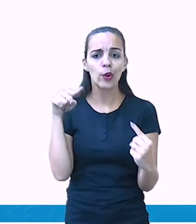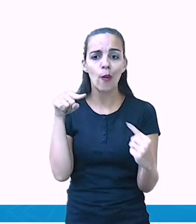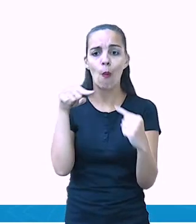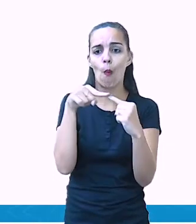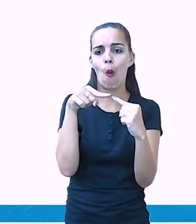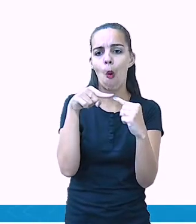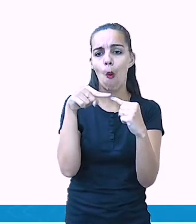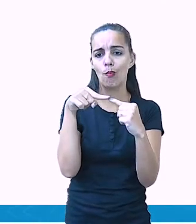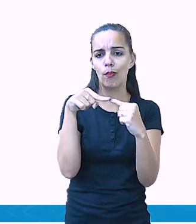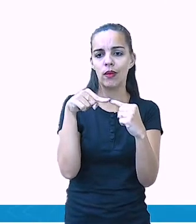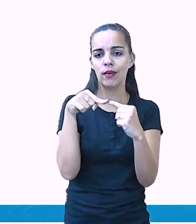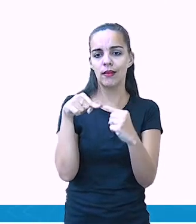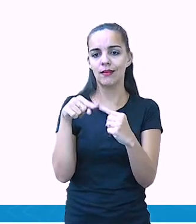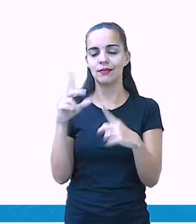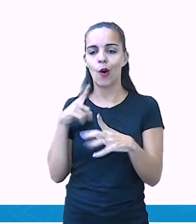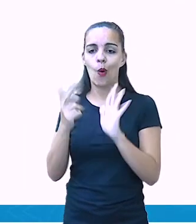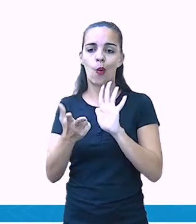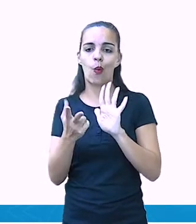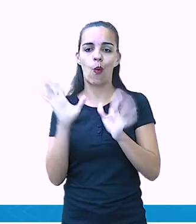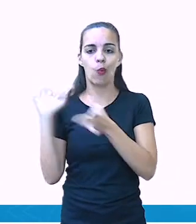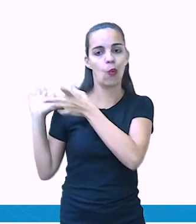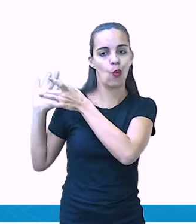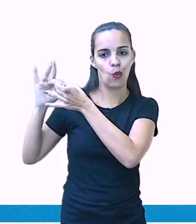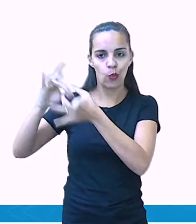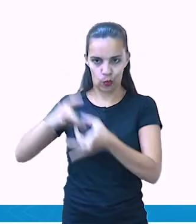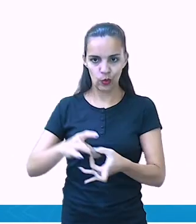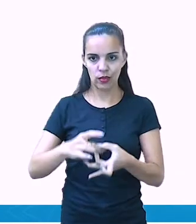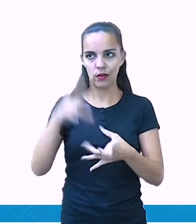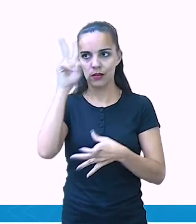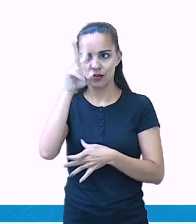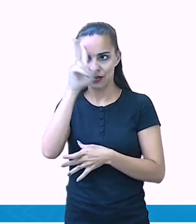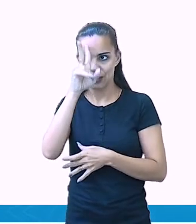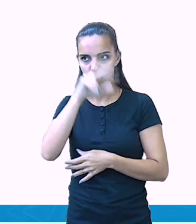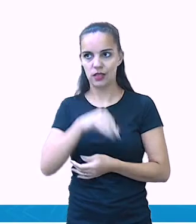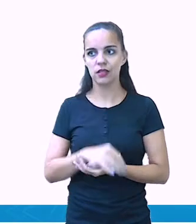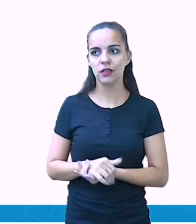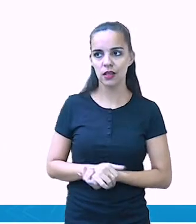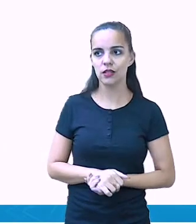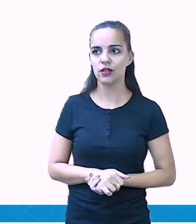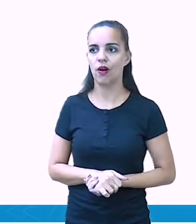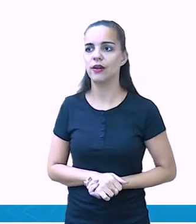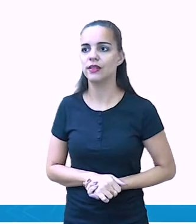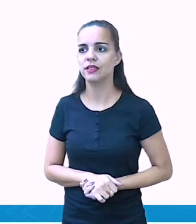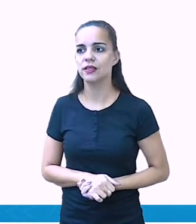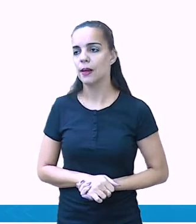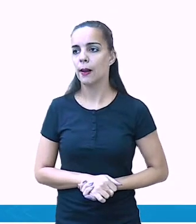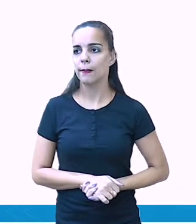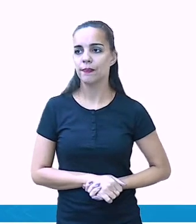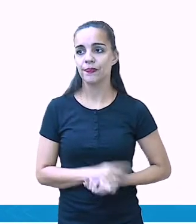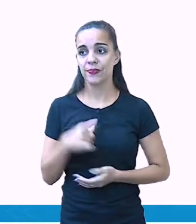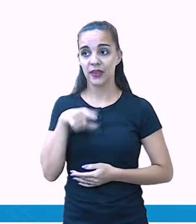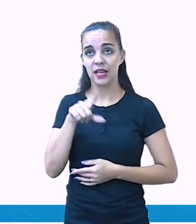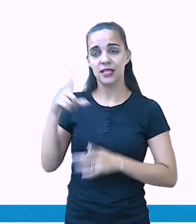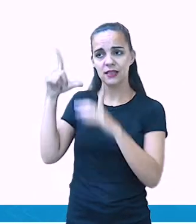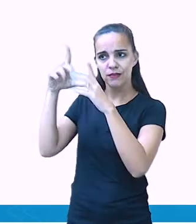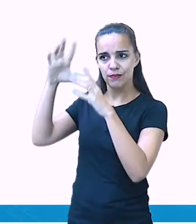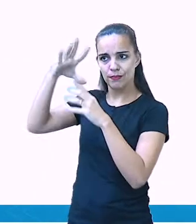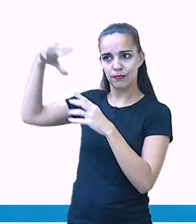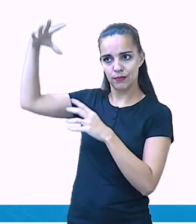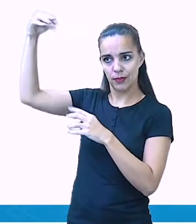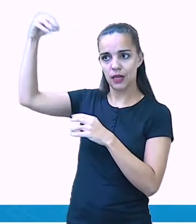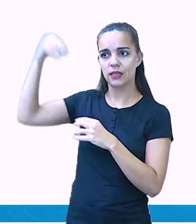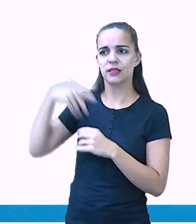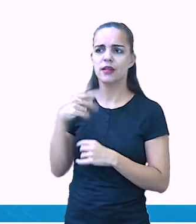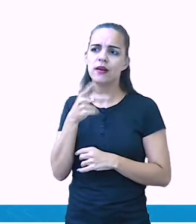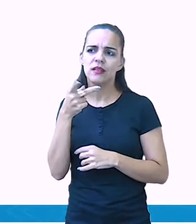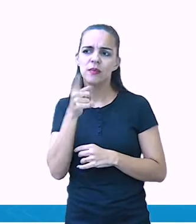da história em quadrinhos, é aquele que tem algumas bolinhas e depois o balão. Esse balãozinho, ele dá a impressão